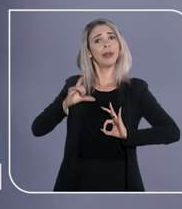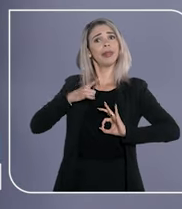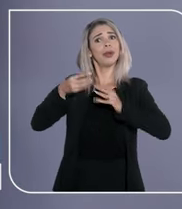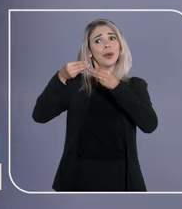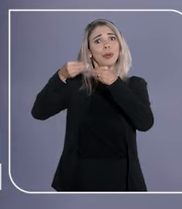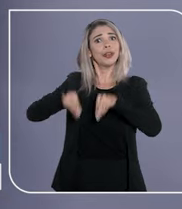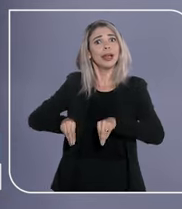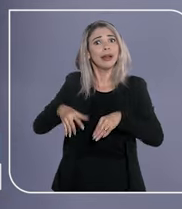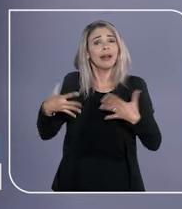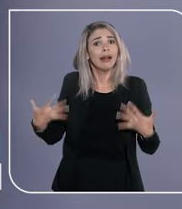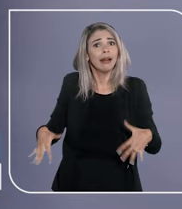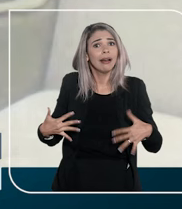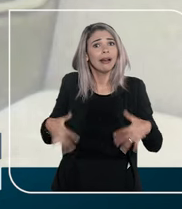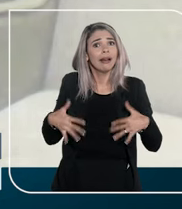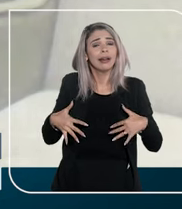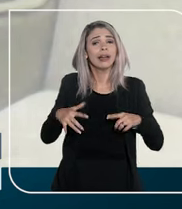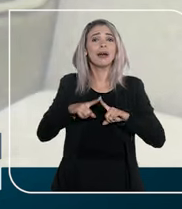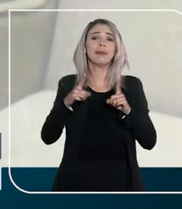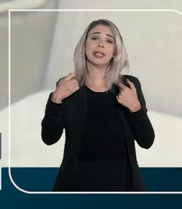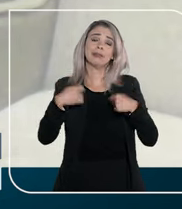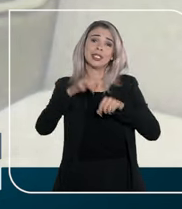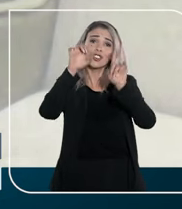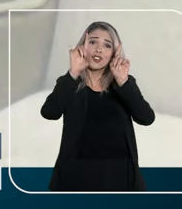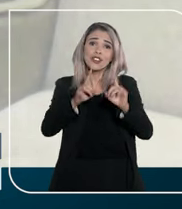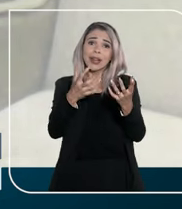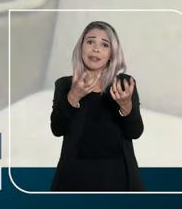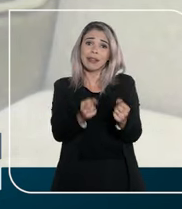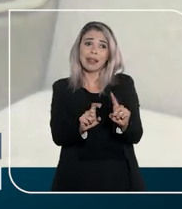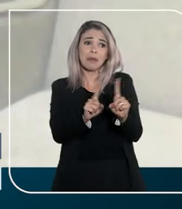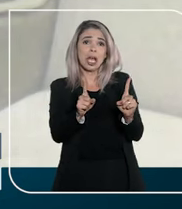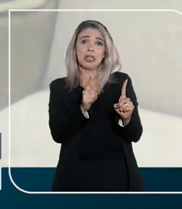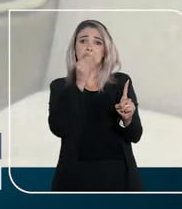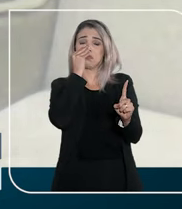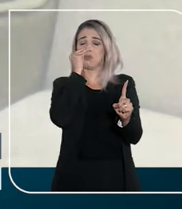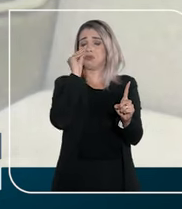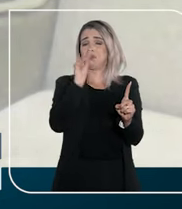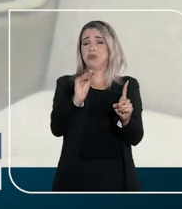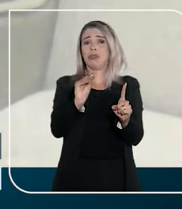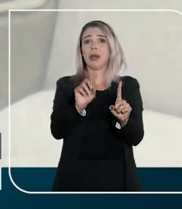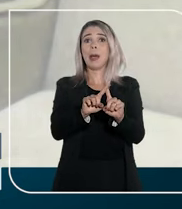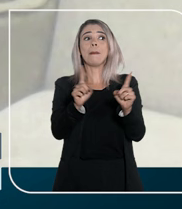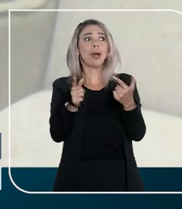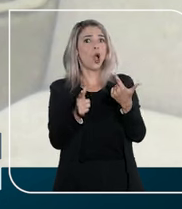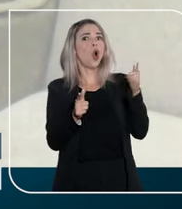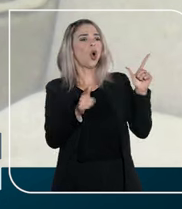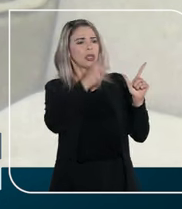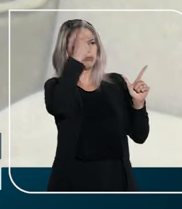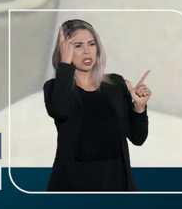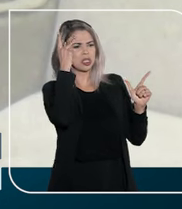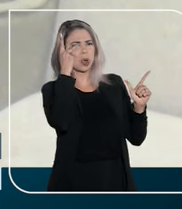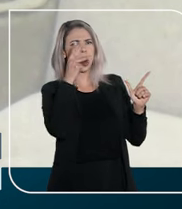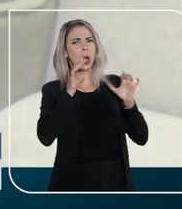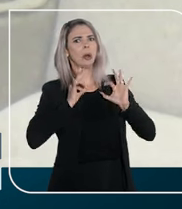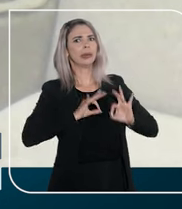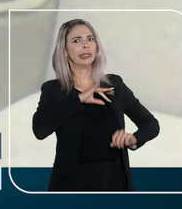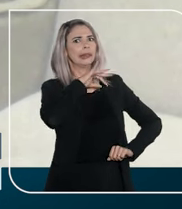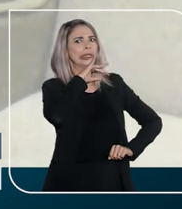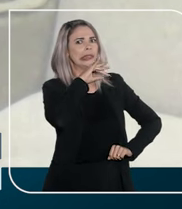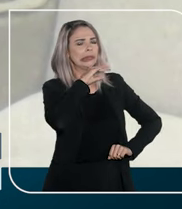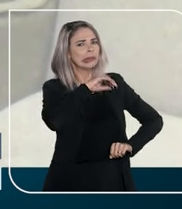prejudicadas e deveriam ter o direito reconhecido, não têm. E em outros casos, pessoas mal